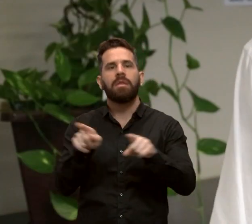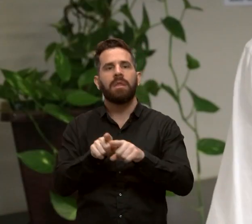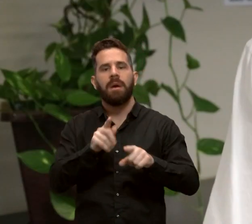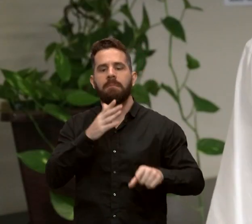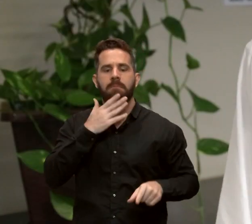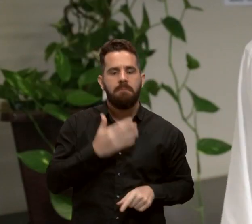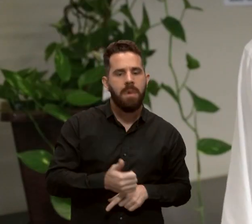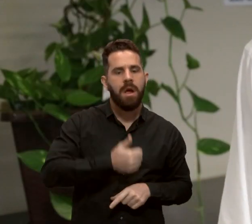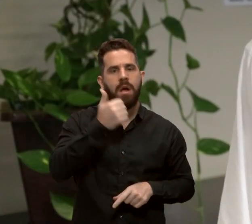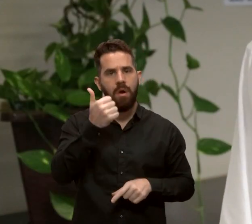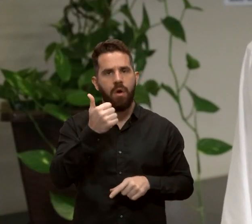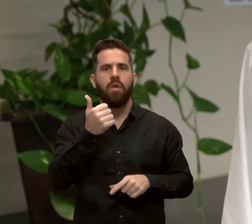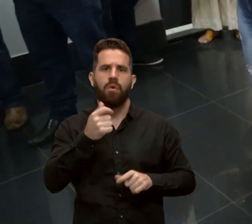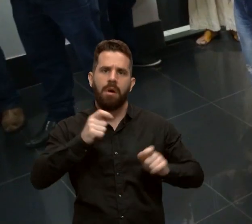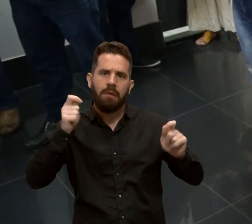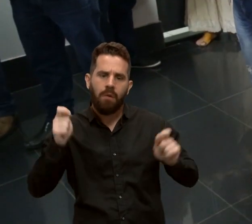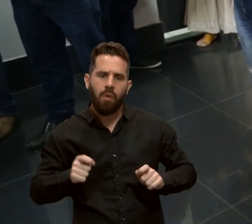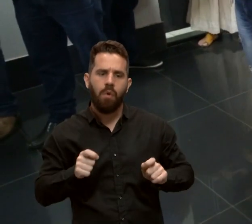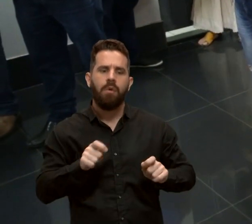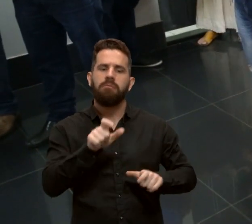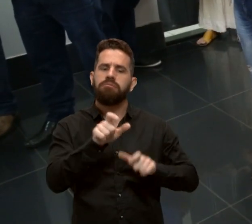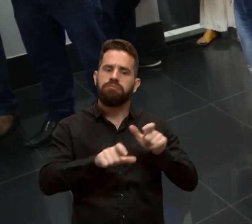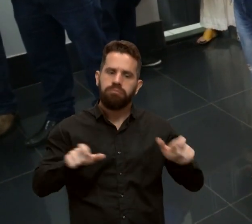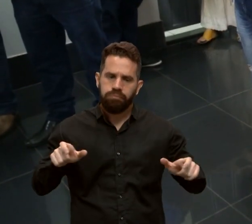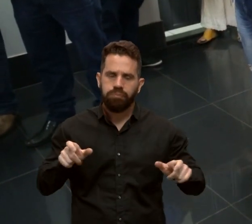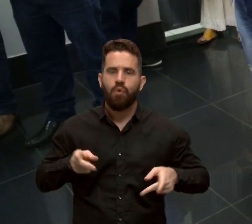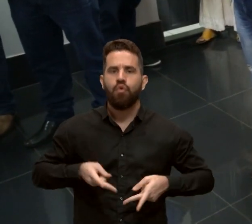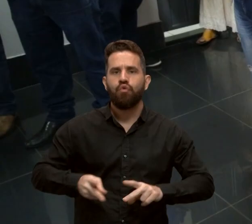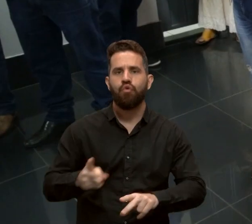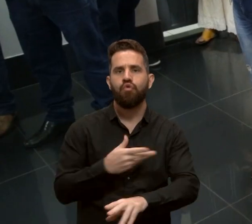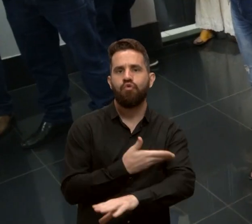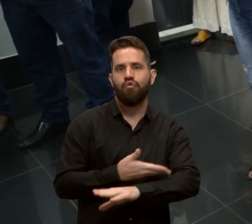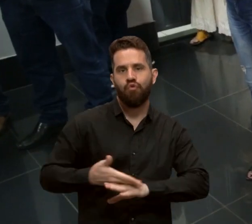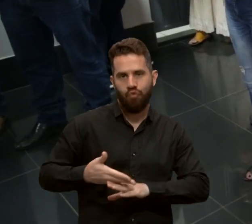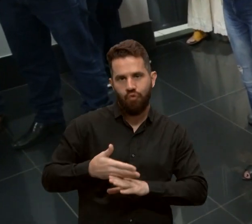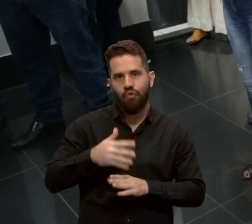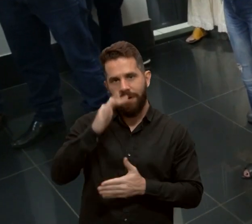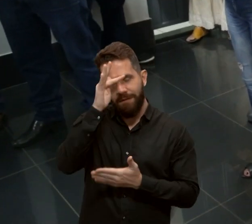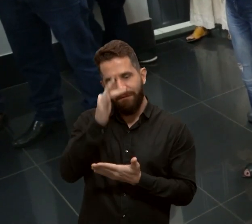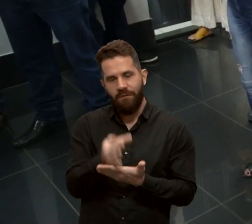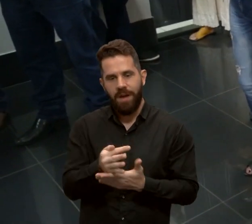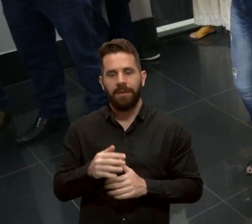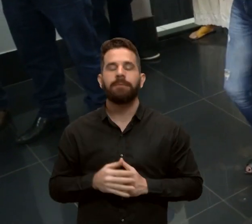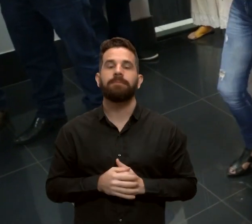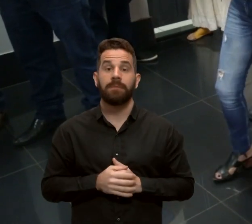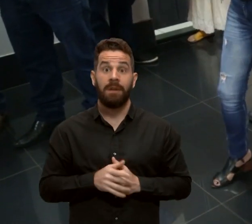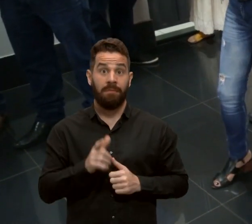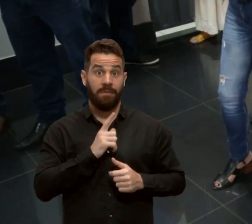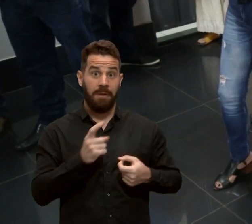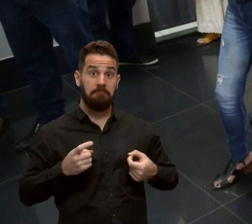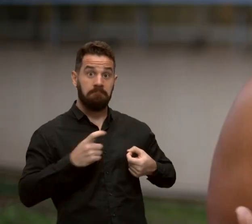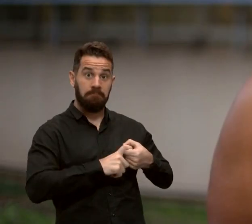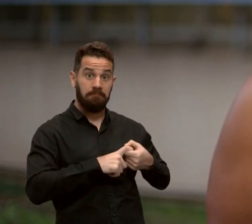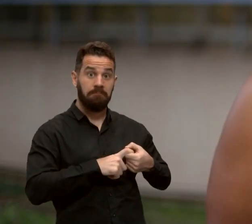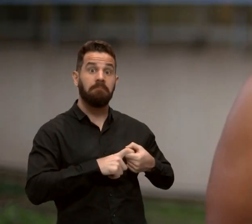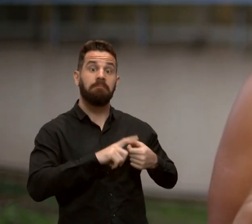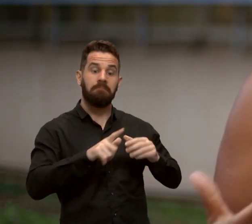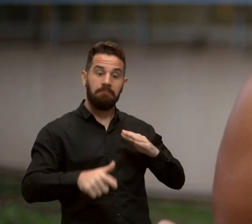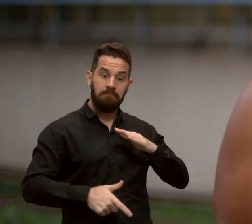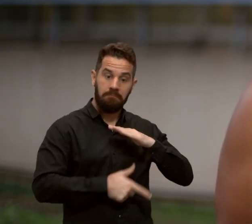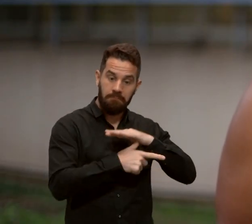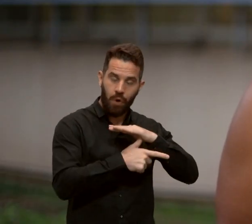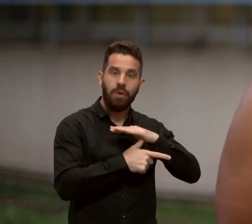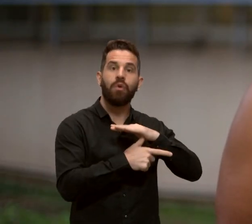têm de manter a sua festa. A iniciativa está vinculada à Pró-Reitoria de Extensão e Cultura da UFG, como